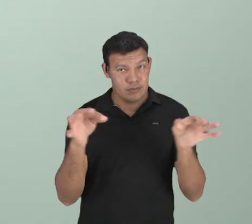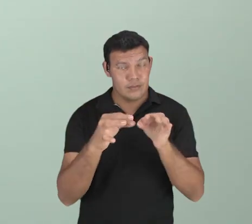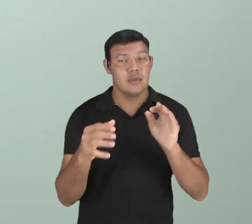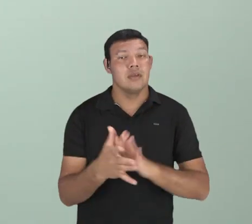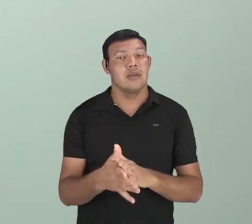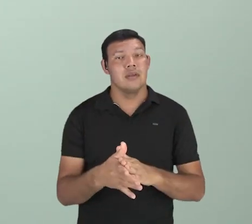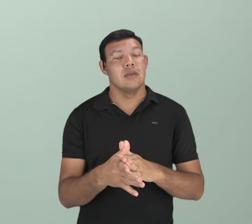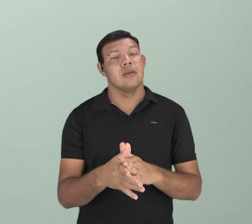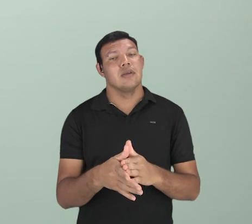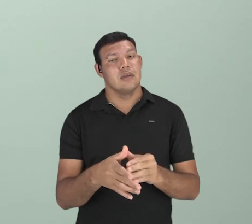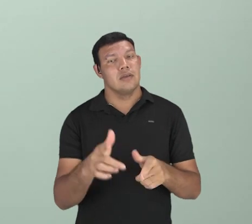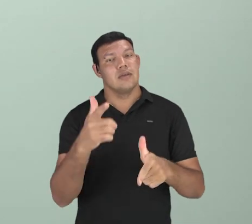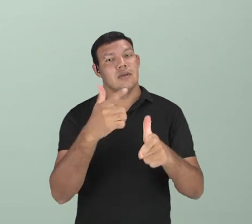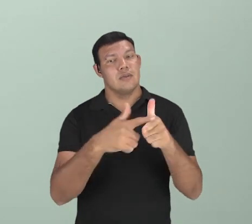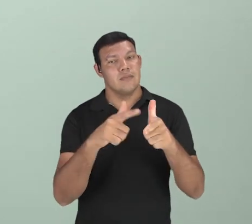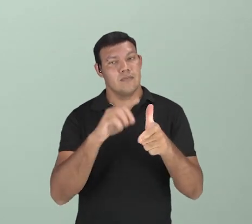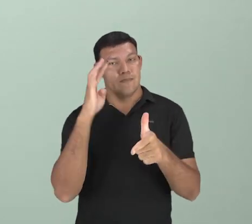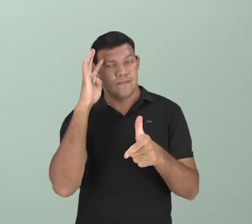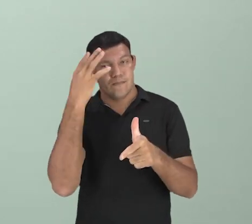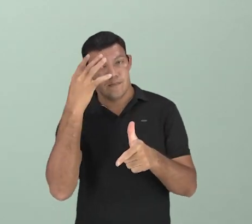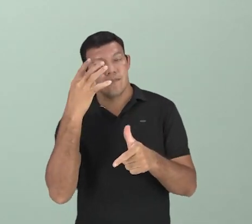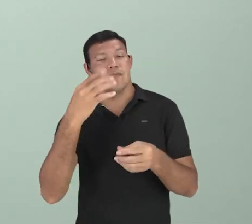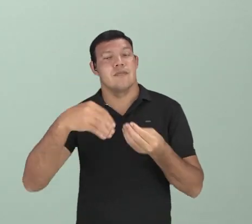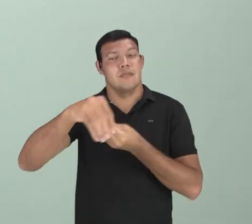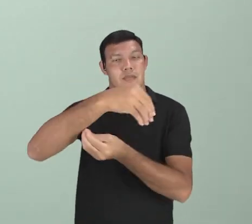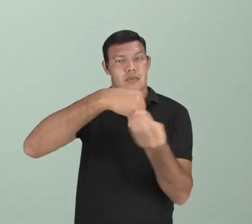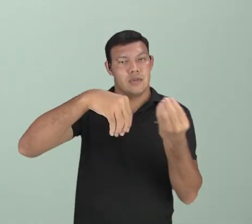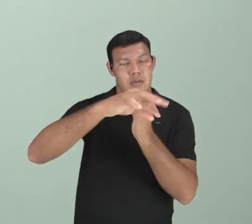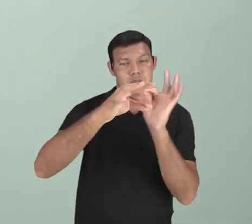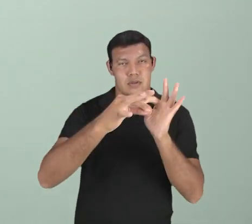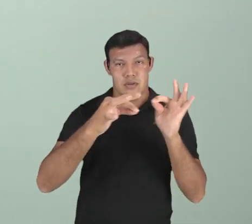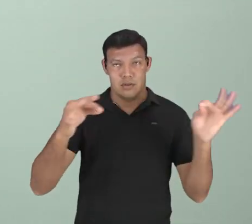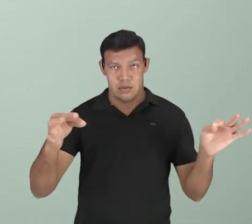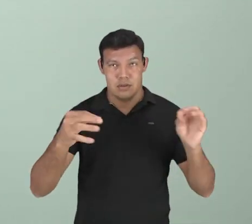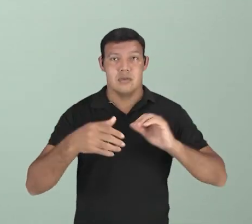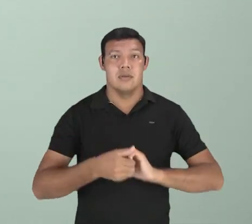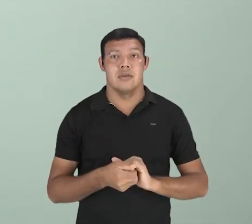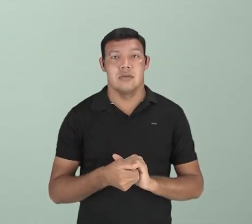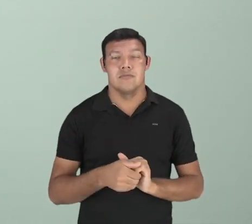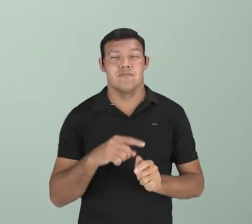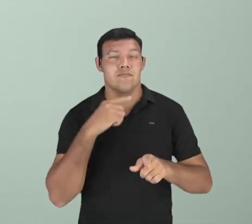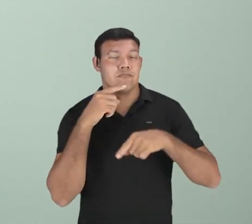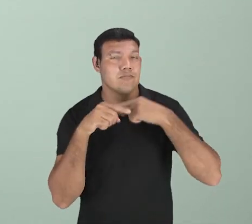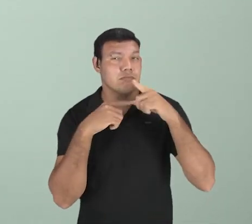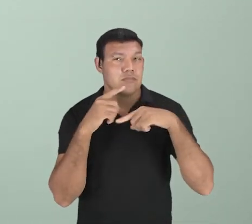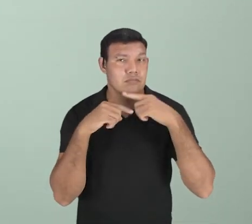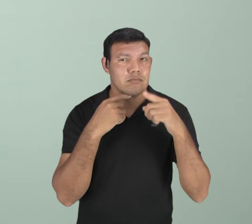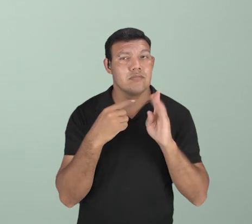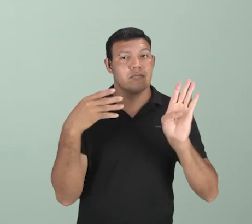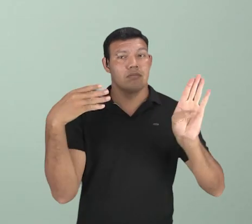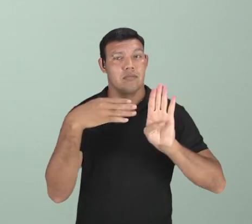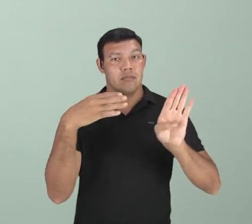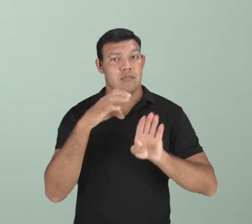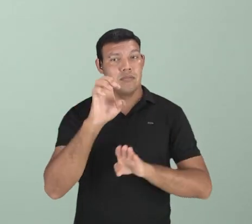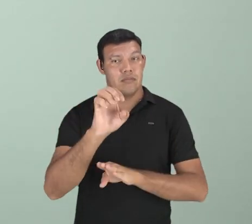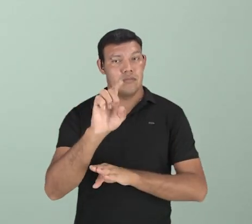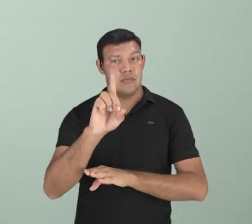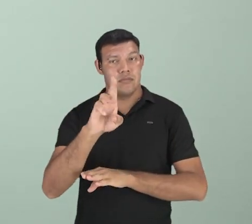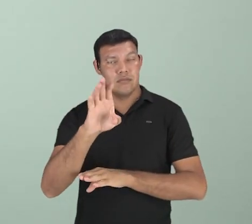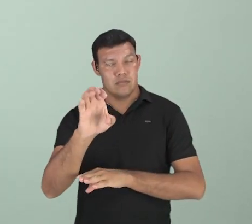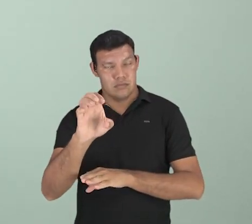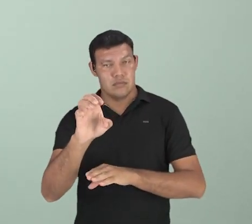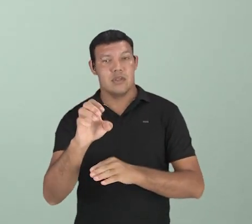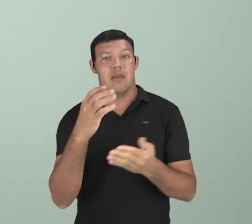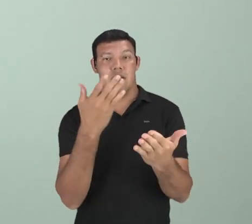e resolvemos exercícios envolvendo a conversão das unidades de medida de comprimento são qualquer dúvida basta acessar Nossa plataforma